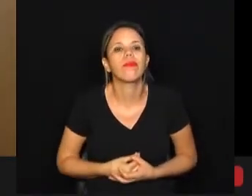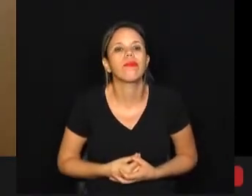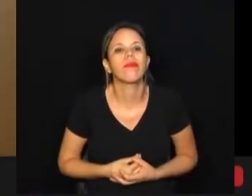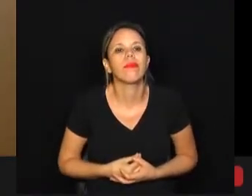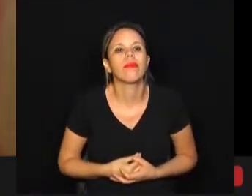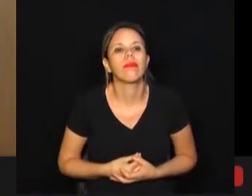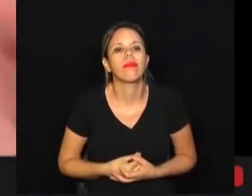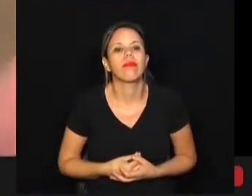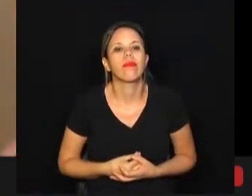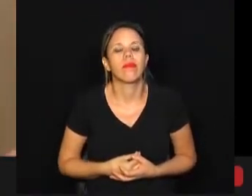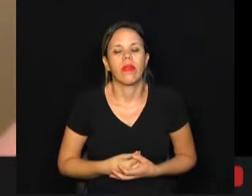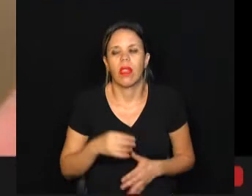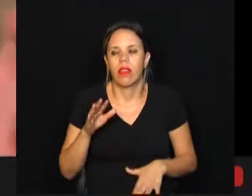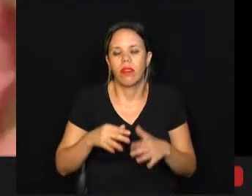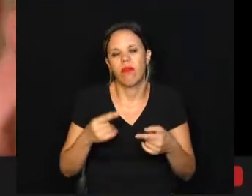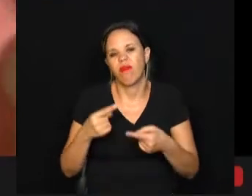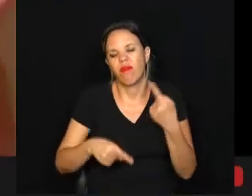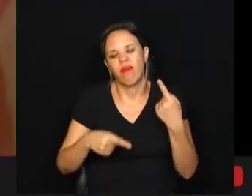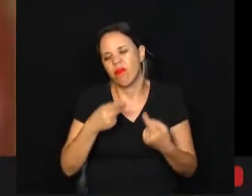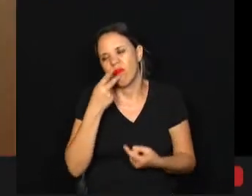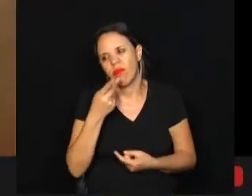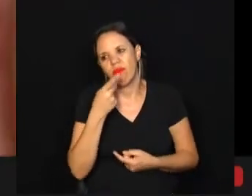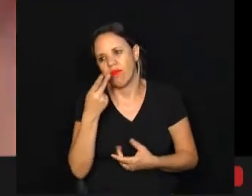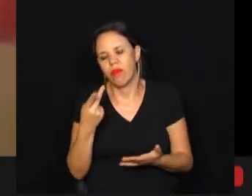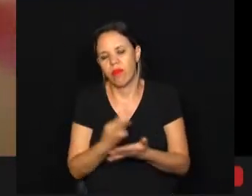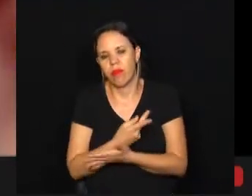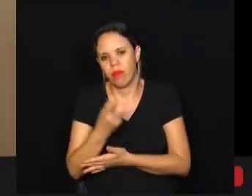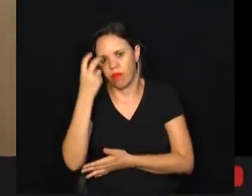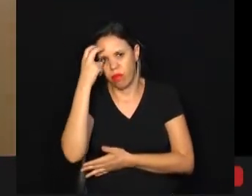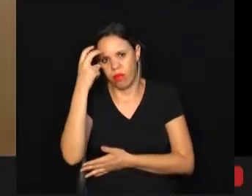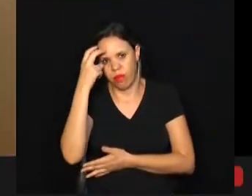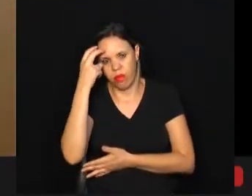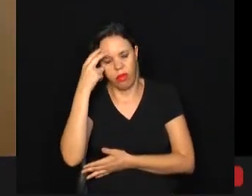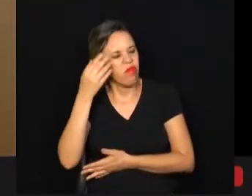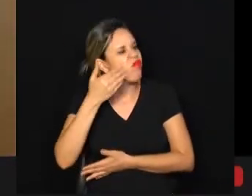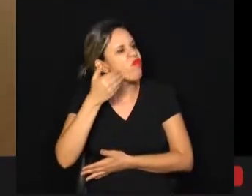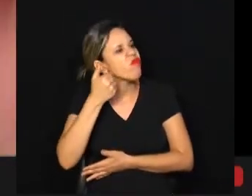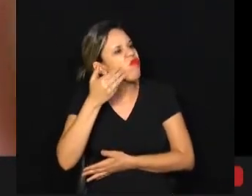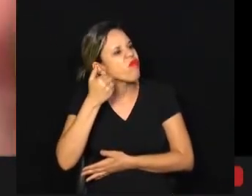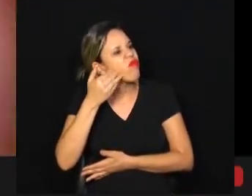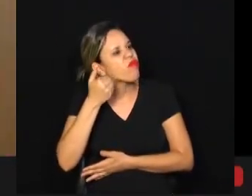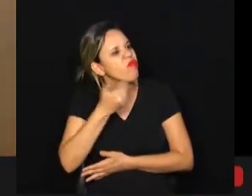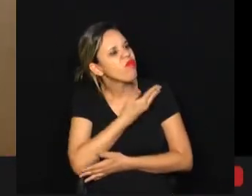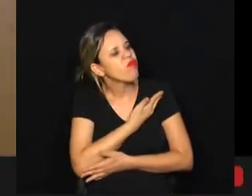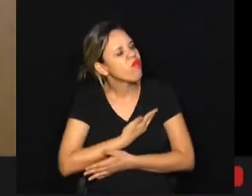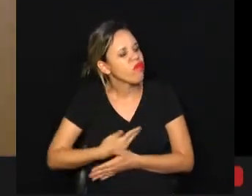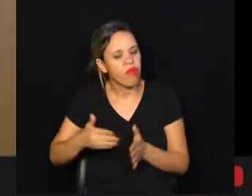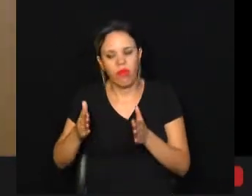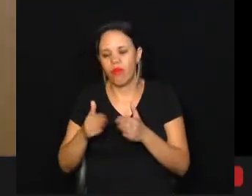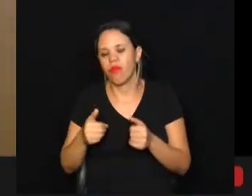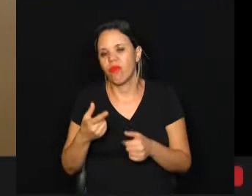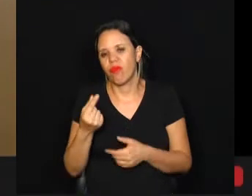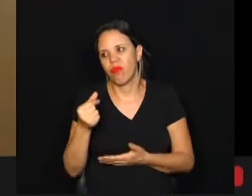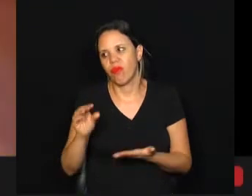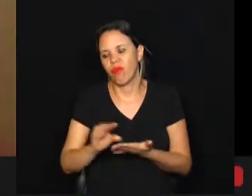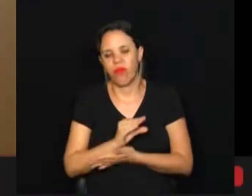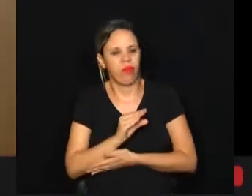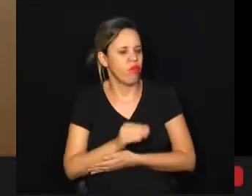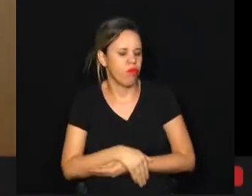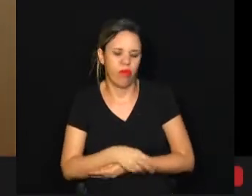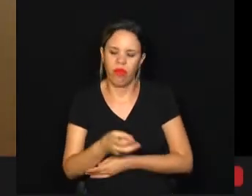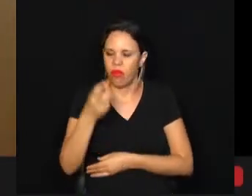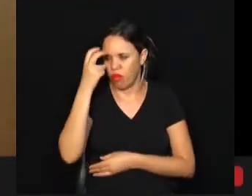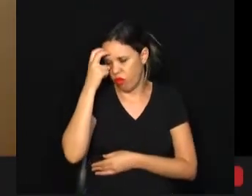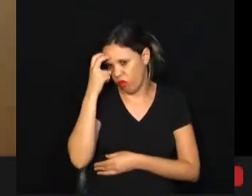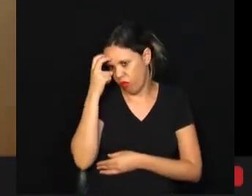gente é equivocado a gente dizer que a cultura mama no Estado, quando ela pede recurso. A